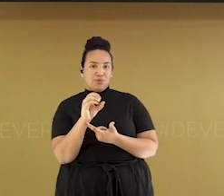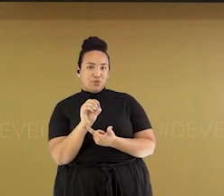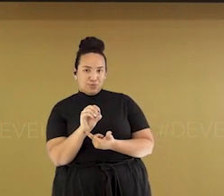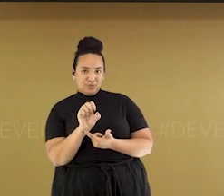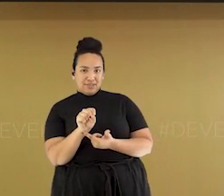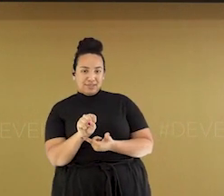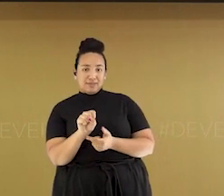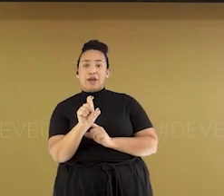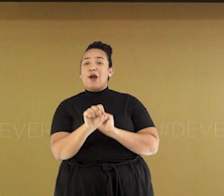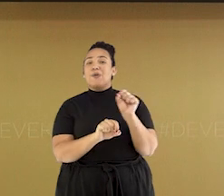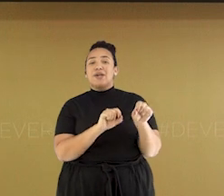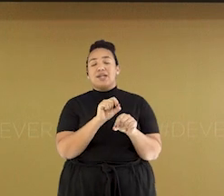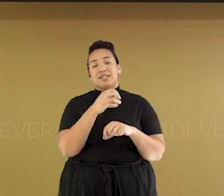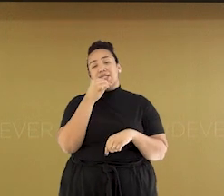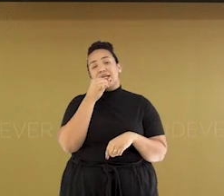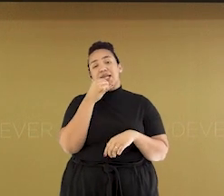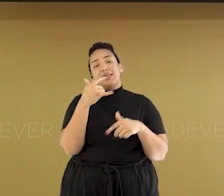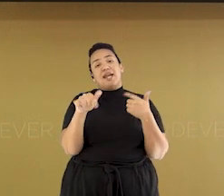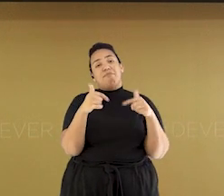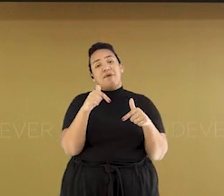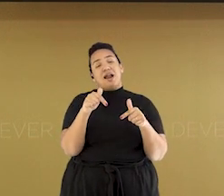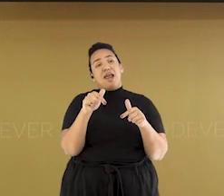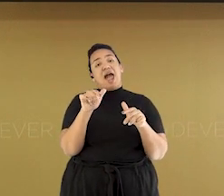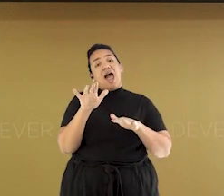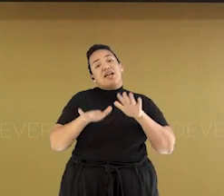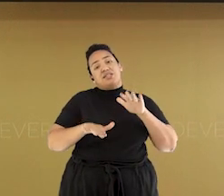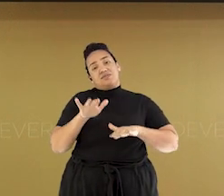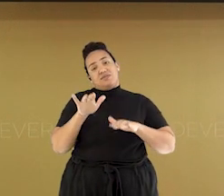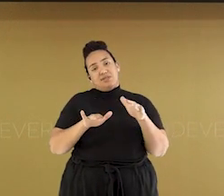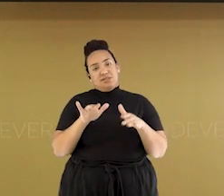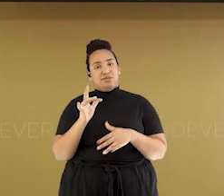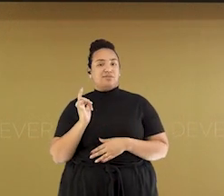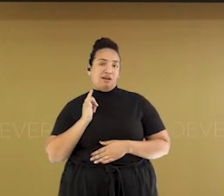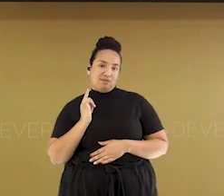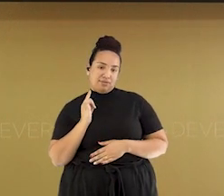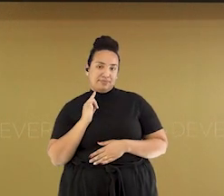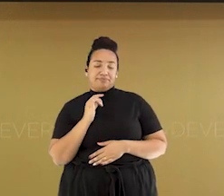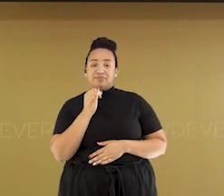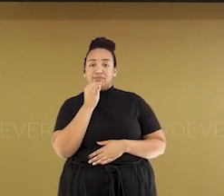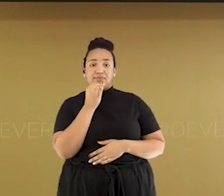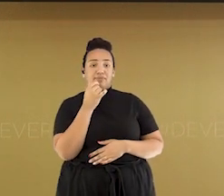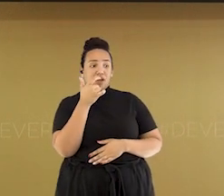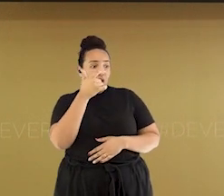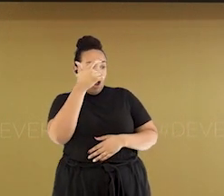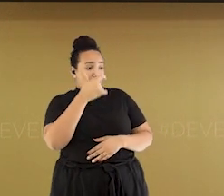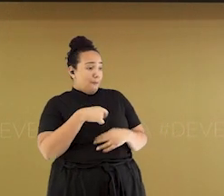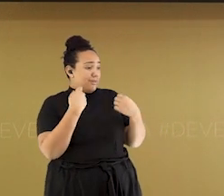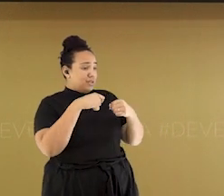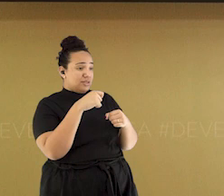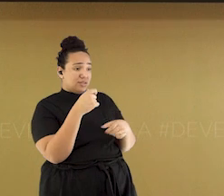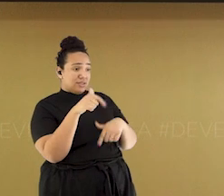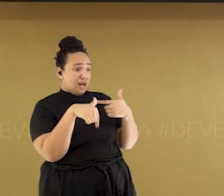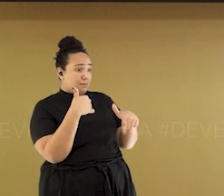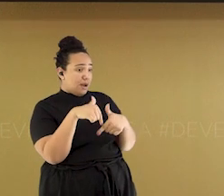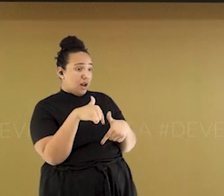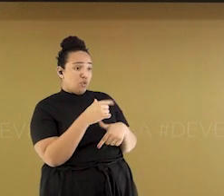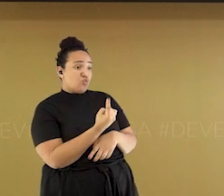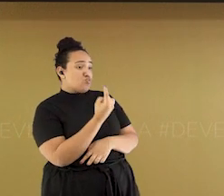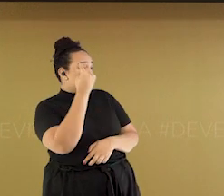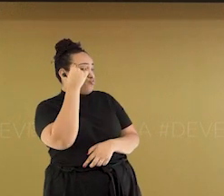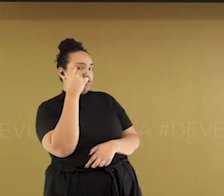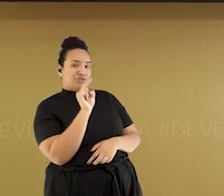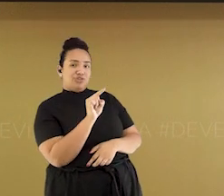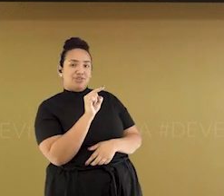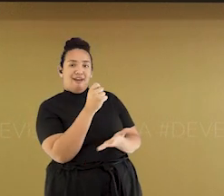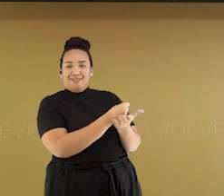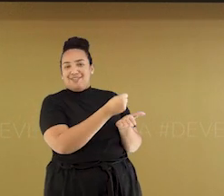que acontecem de vez em quando. É quando quem contrata precisa de um serviço em um dia e não todo dia.